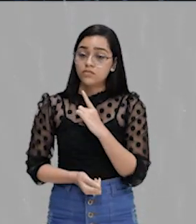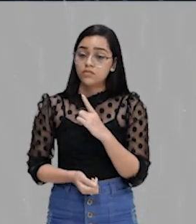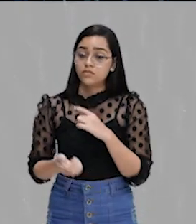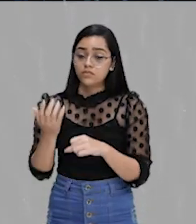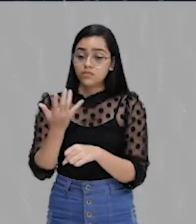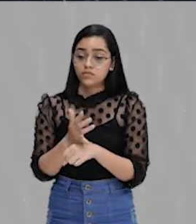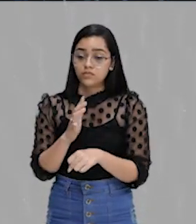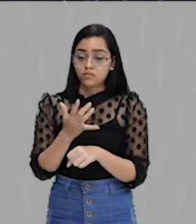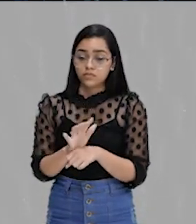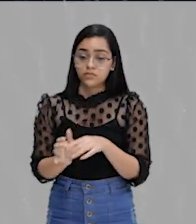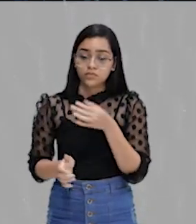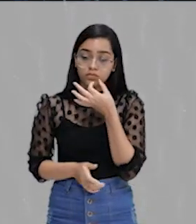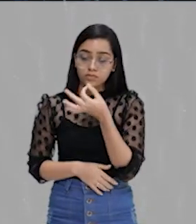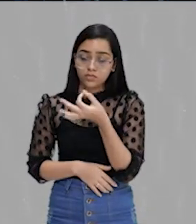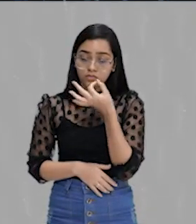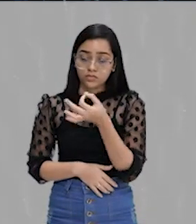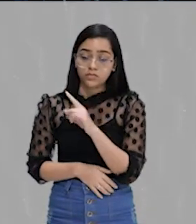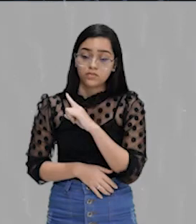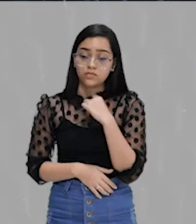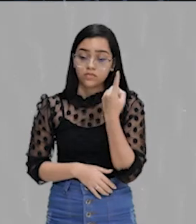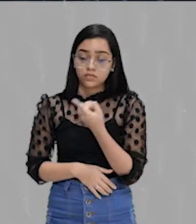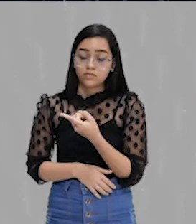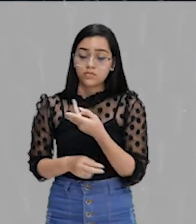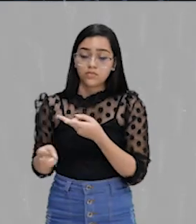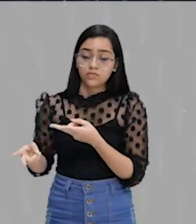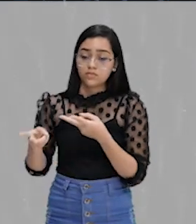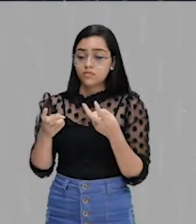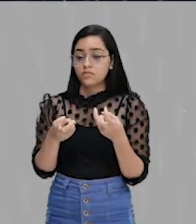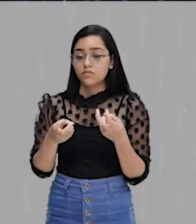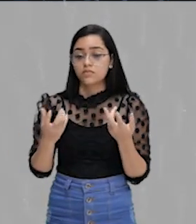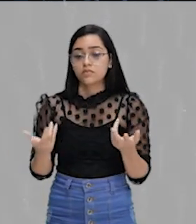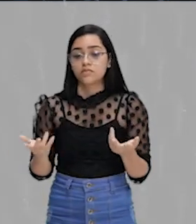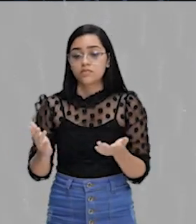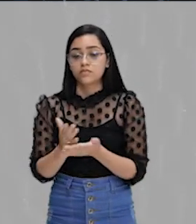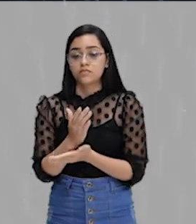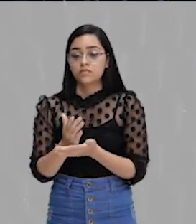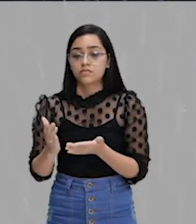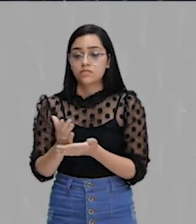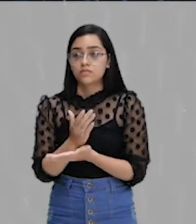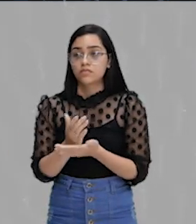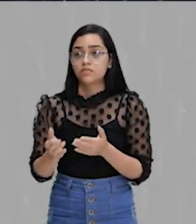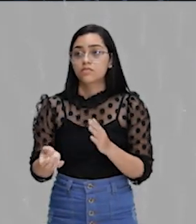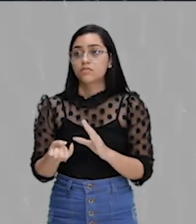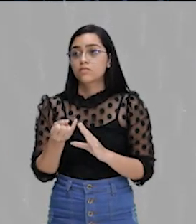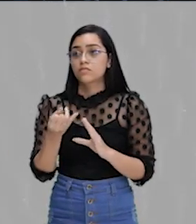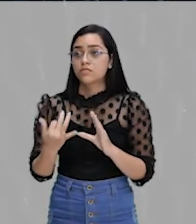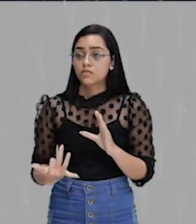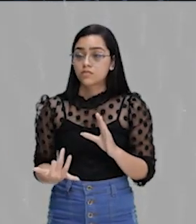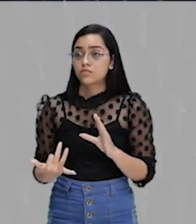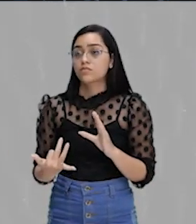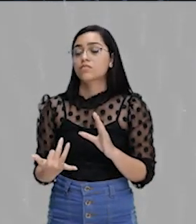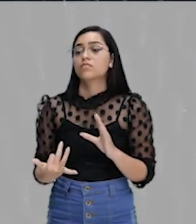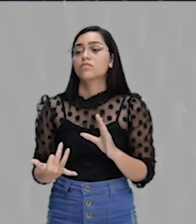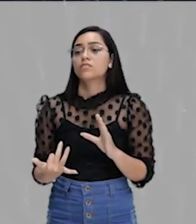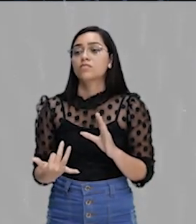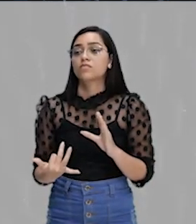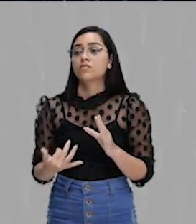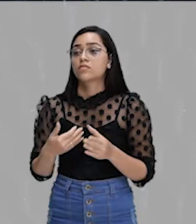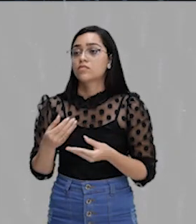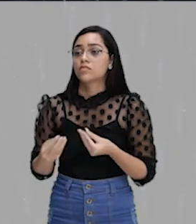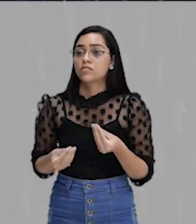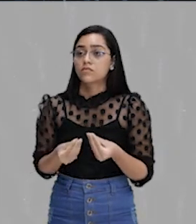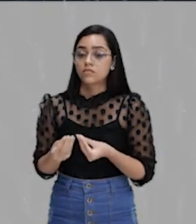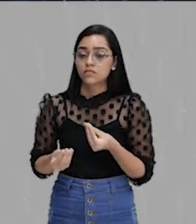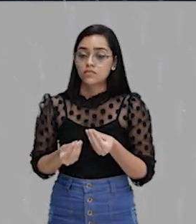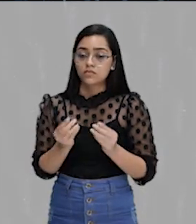exercícios comentados, nós iremos observar algumas das características e até mesmo como